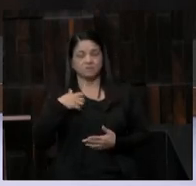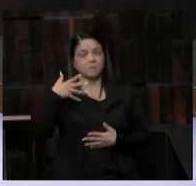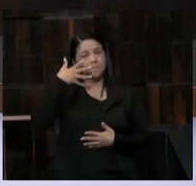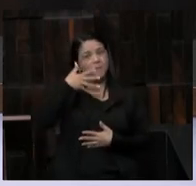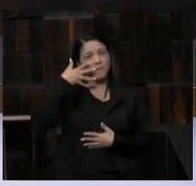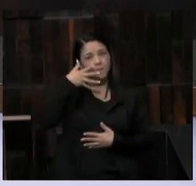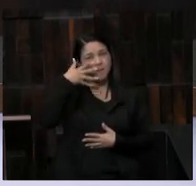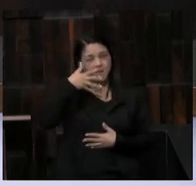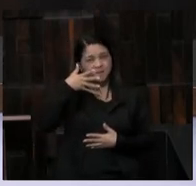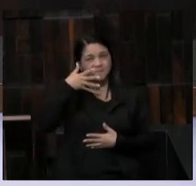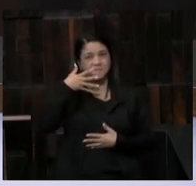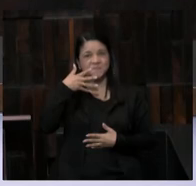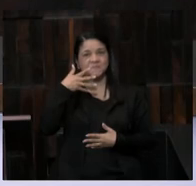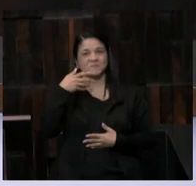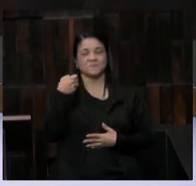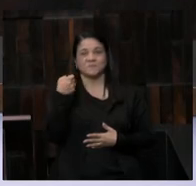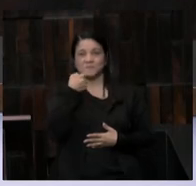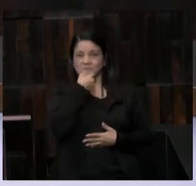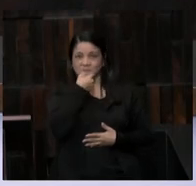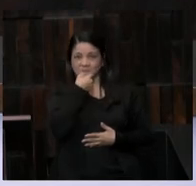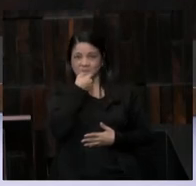palavra. Eu gostaria que